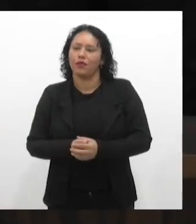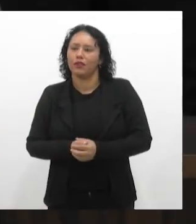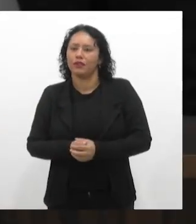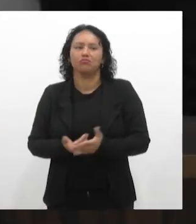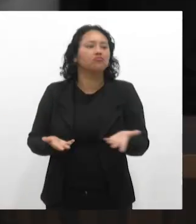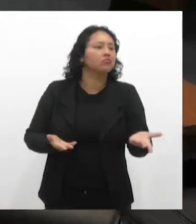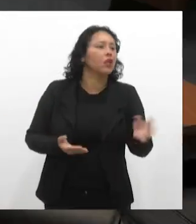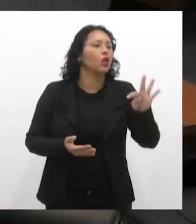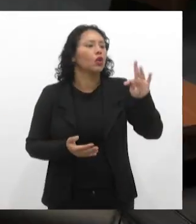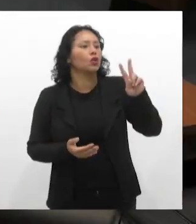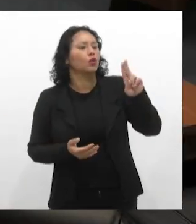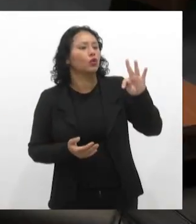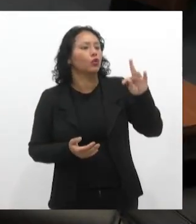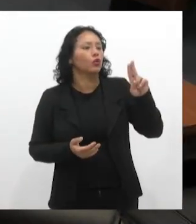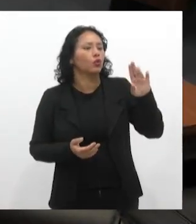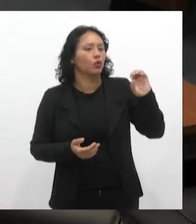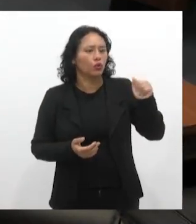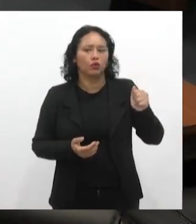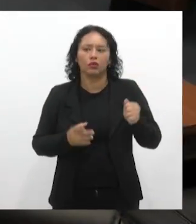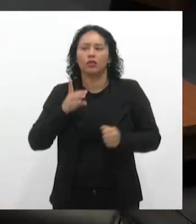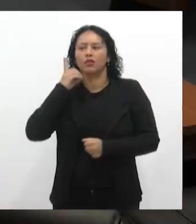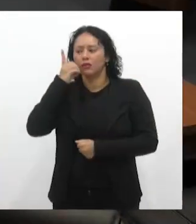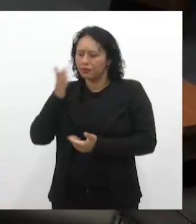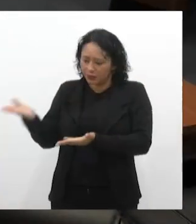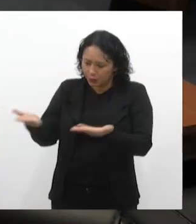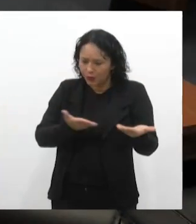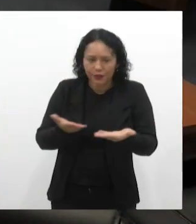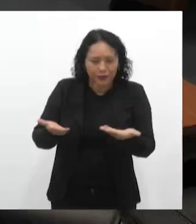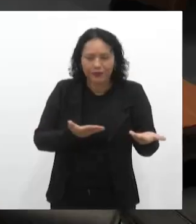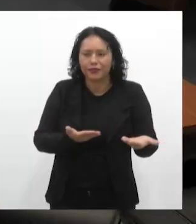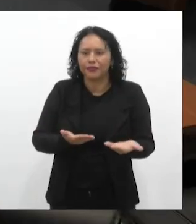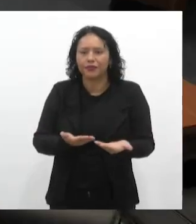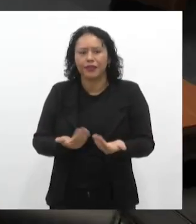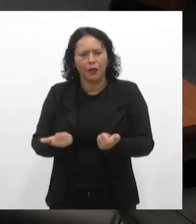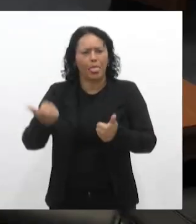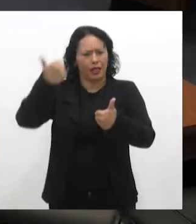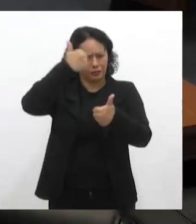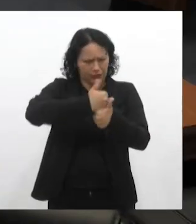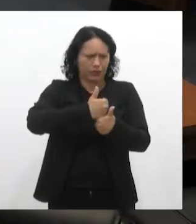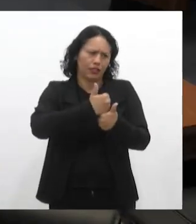Tutuca? Deputado Tutuca, que está mais próximo aqui. Assume aqui, por favor.